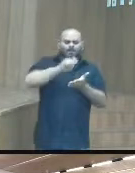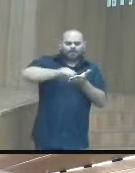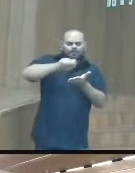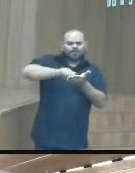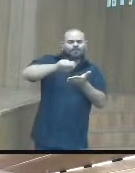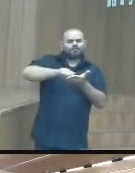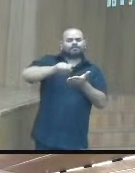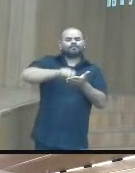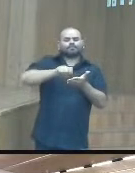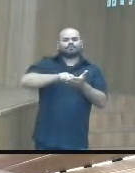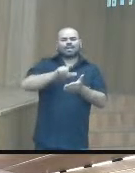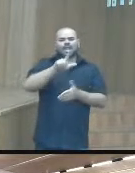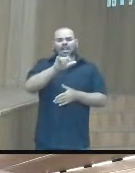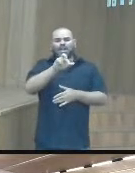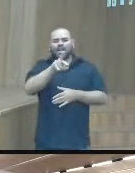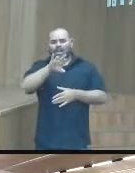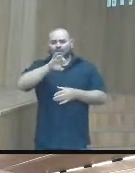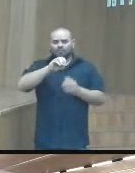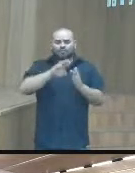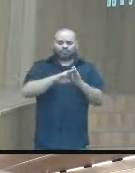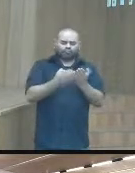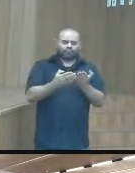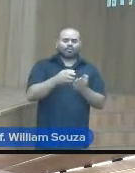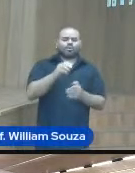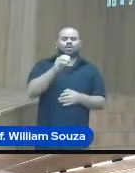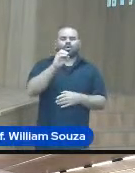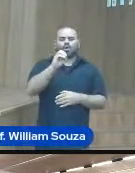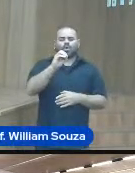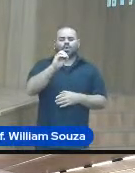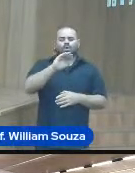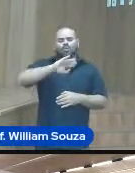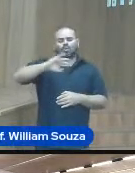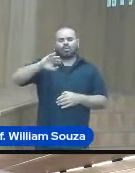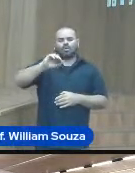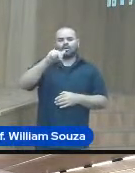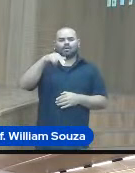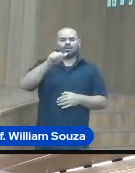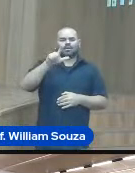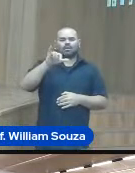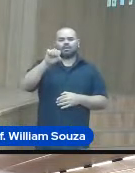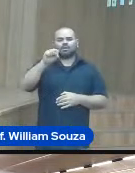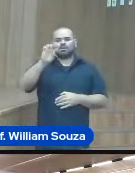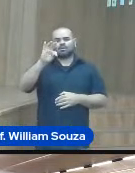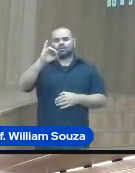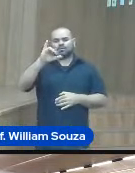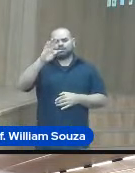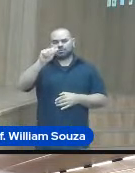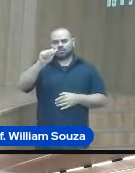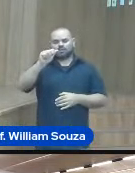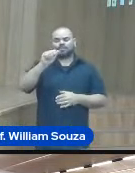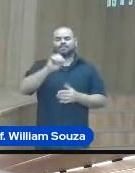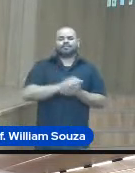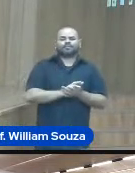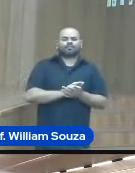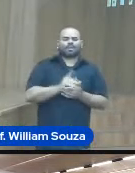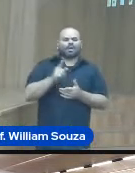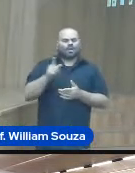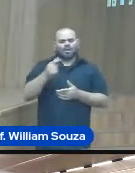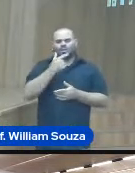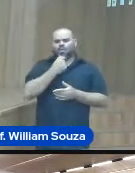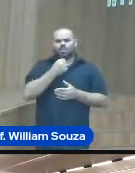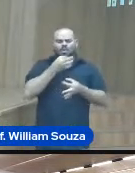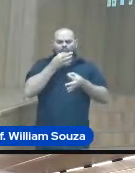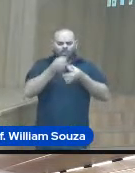O Analista, né? E aí ele faz muitas críticas ao cálculo de Newton e